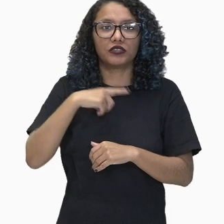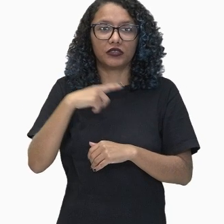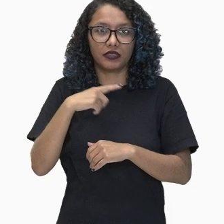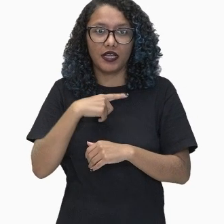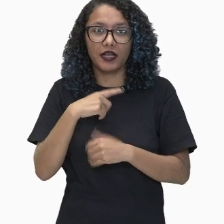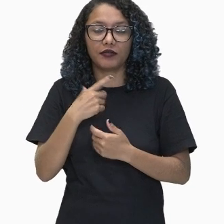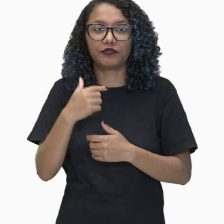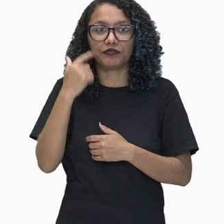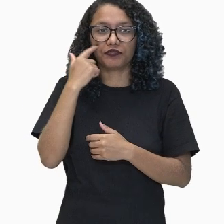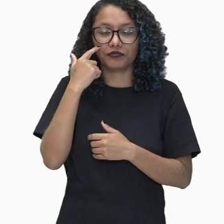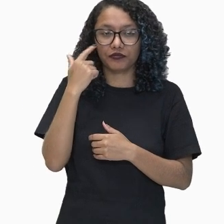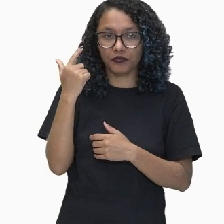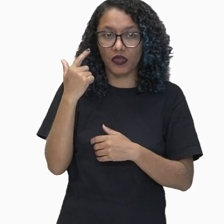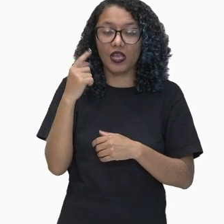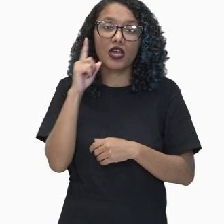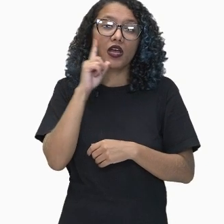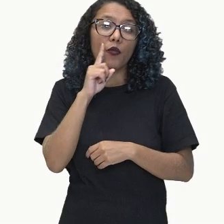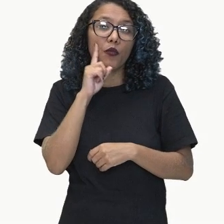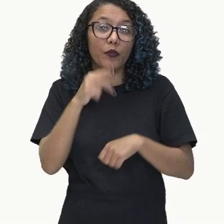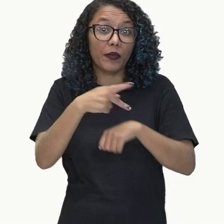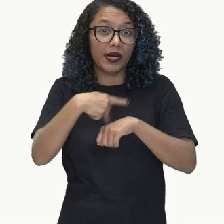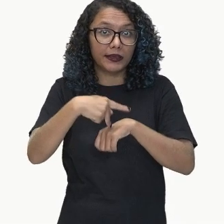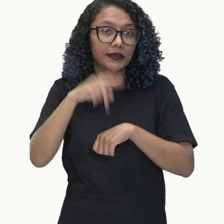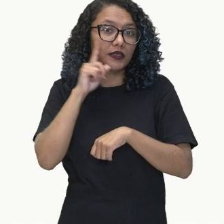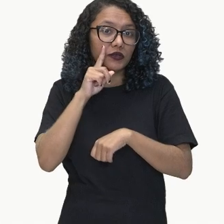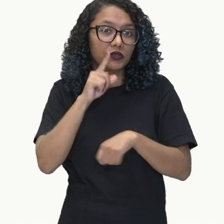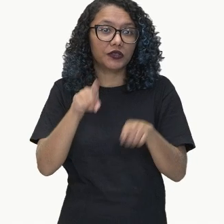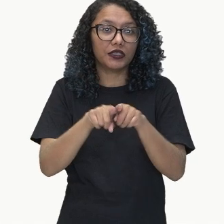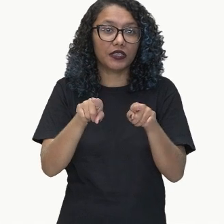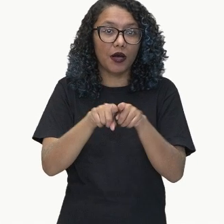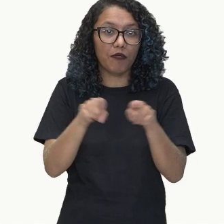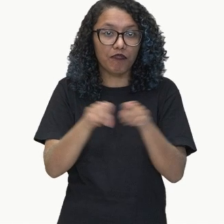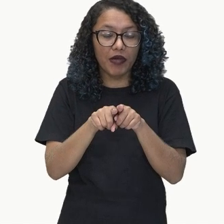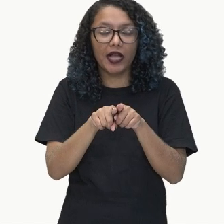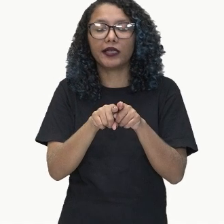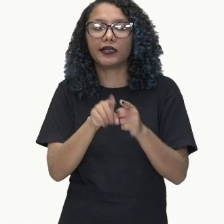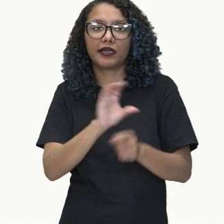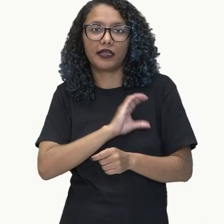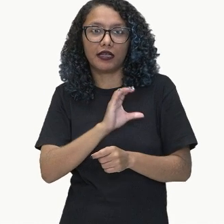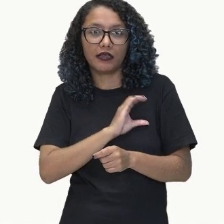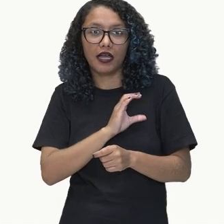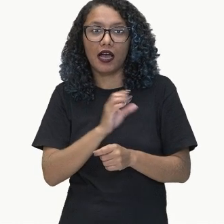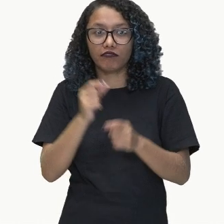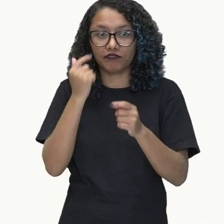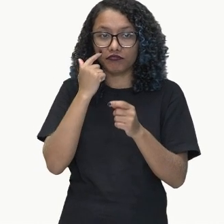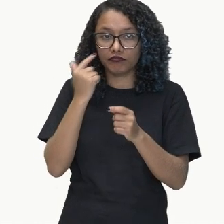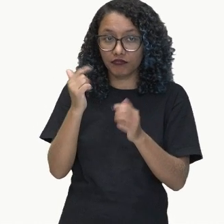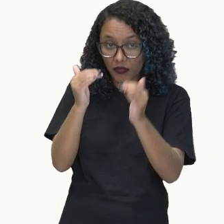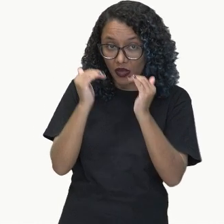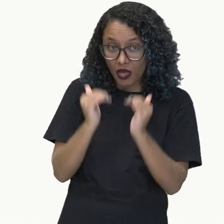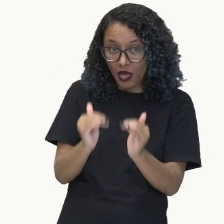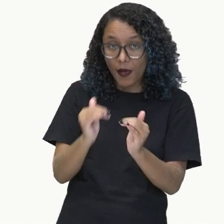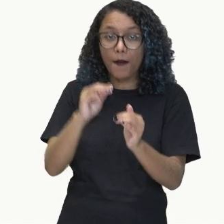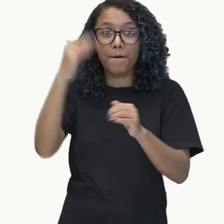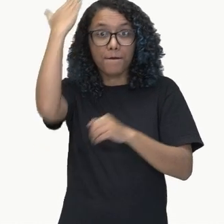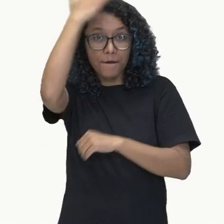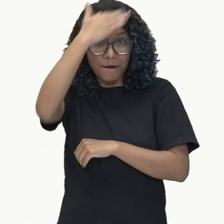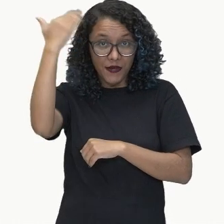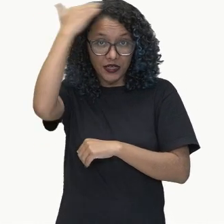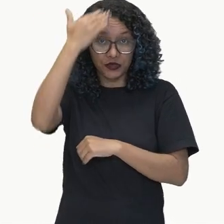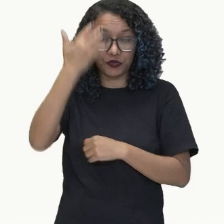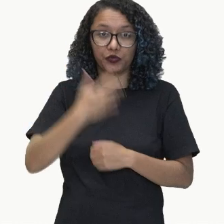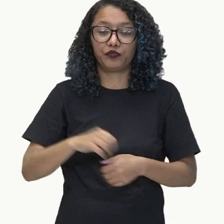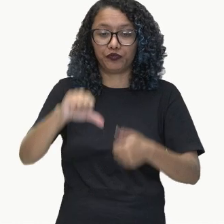meio, Canadá e México aqui embaixo, ok? Ao meio, a gente vai ter a